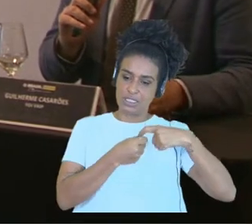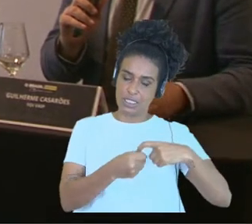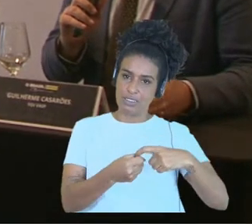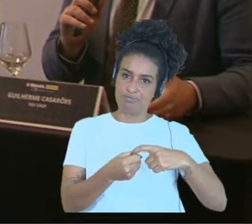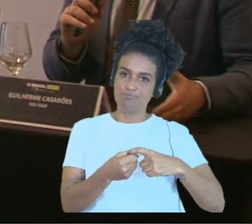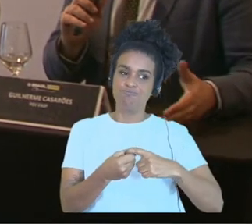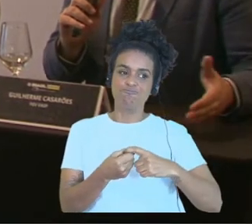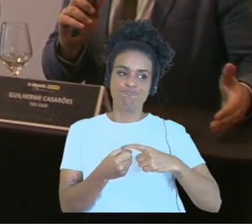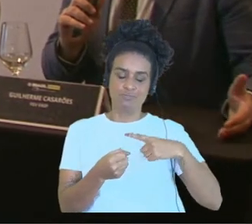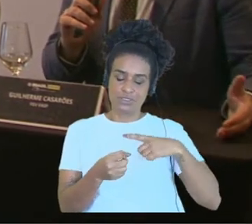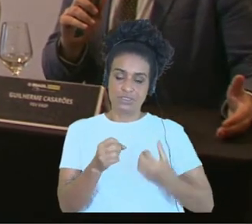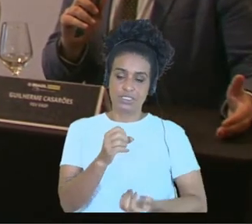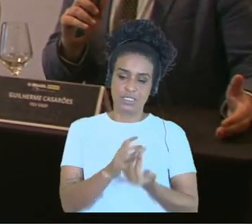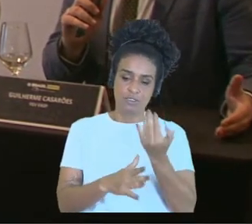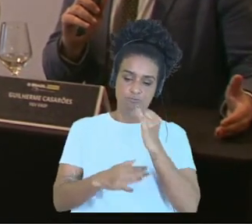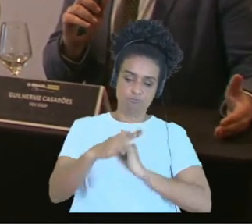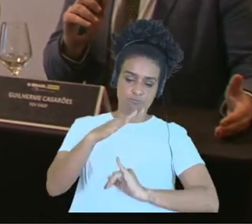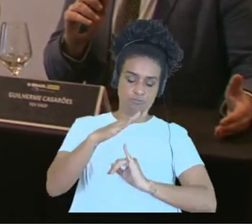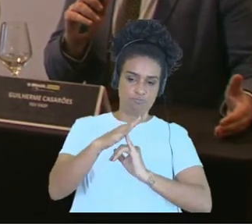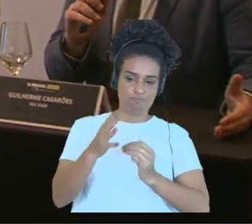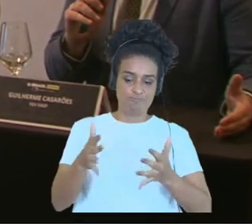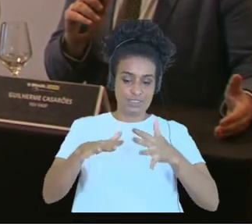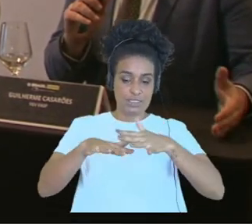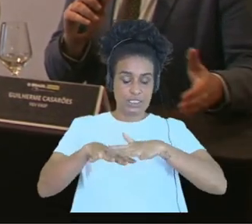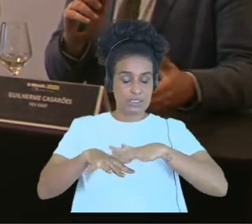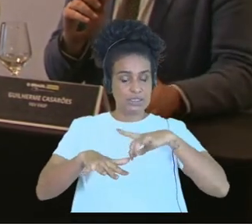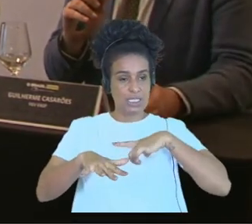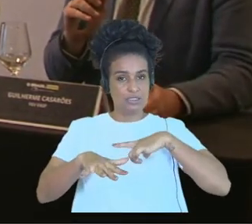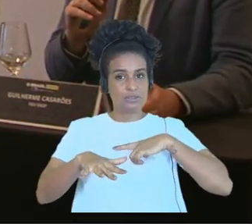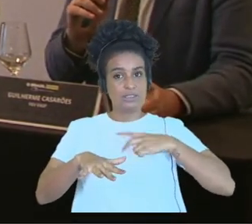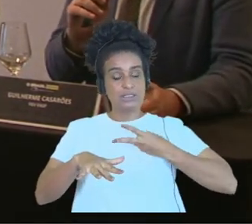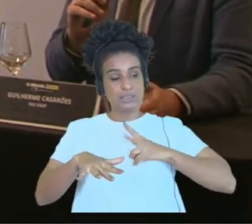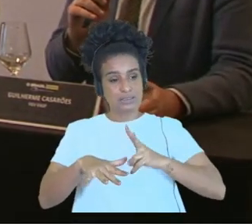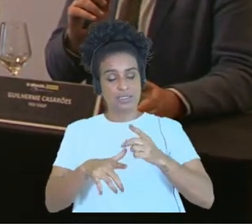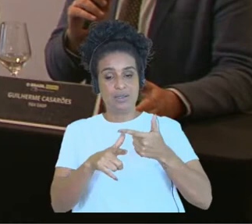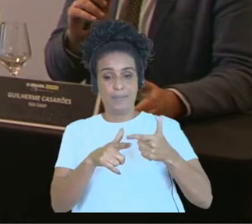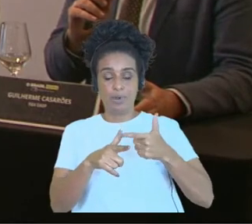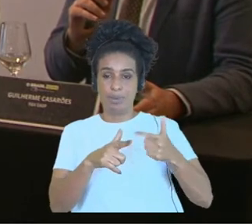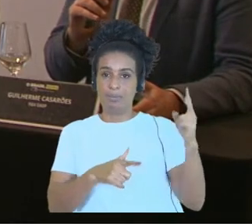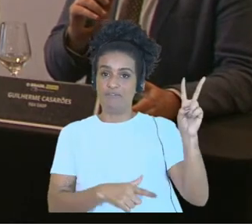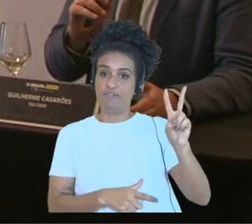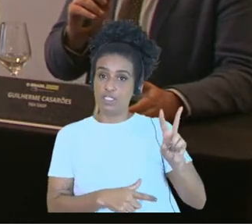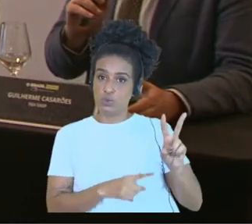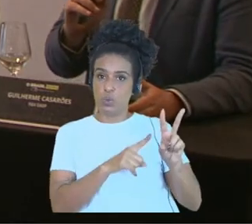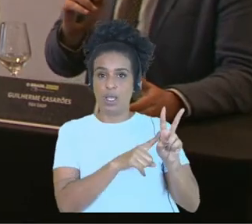de reinstitucionalização da integração regional sem encaminhar o problema venezuelano.